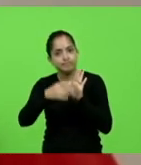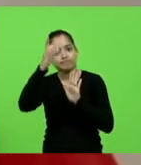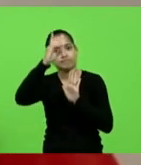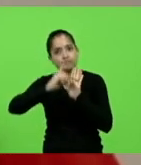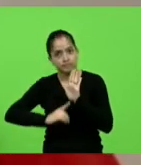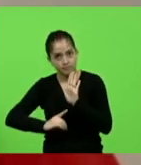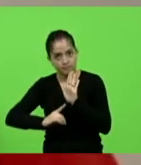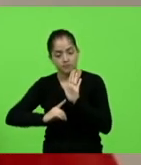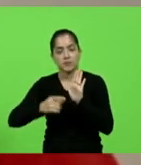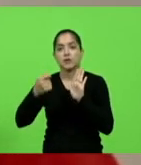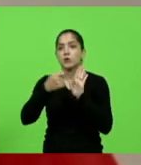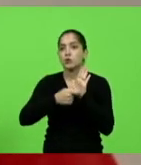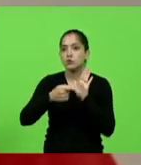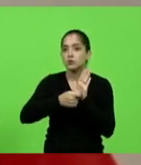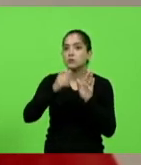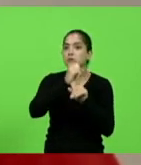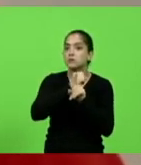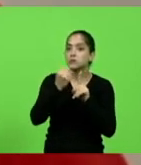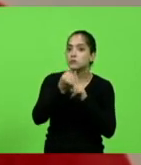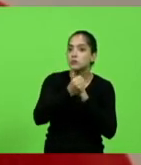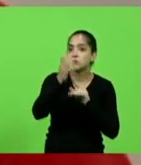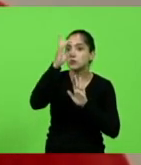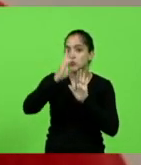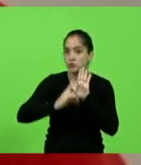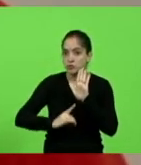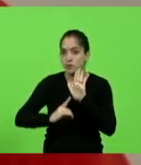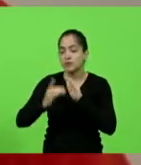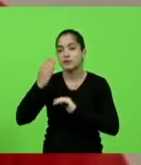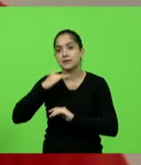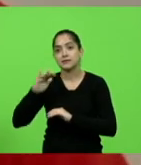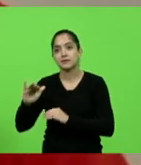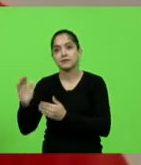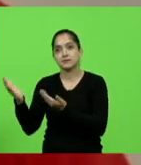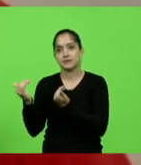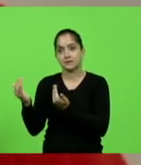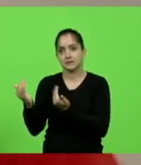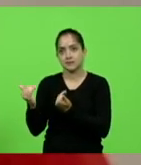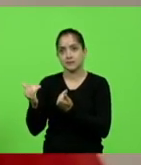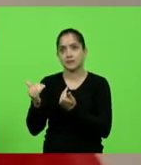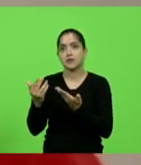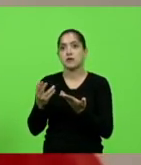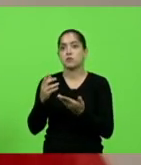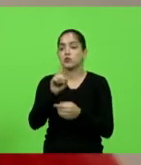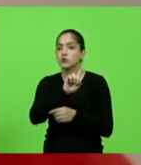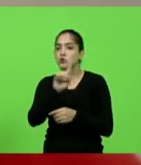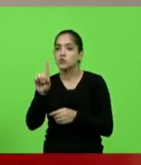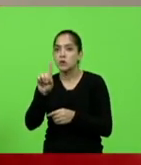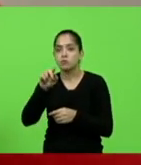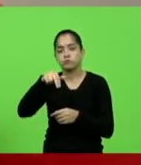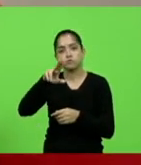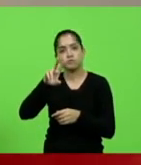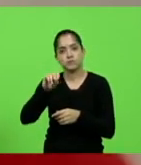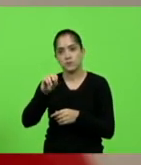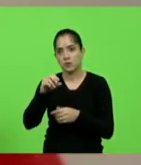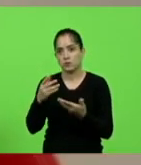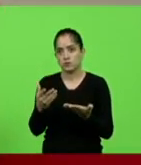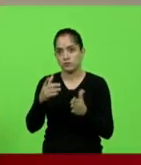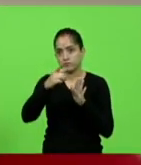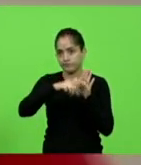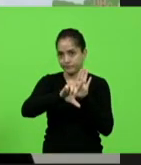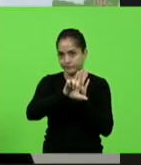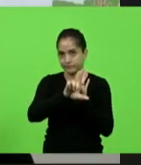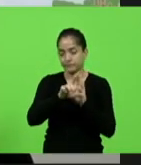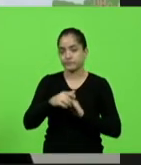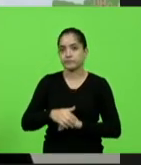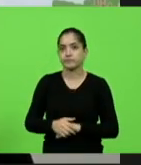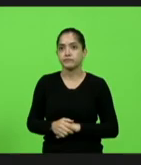pelos direitos sociais, lutamos pelo direito das crianças e do adolescente. Por isso, dizemos não a esse projeto de lei. Obrigado. Obrigada, Heleno.